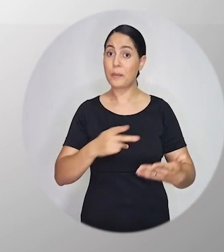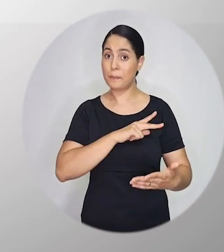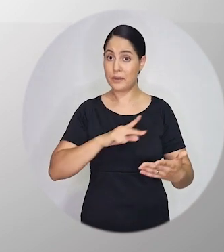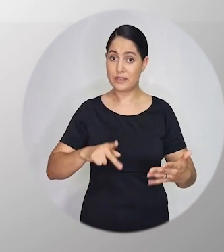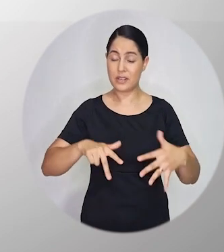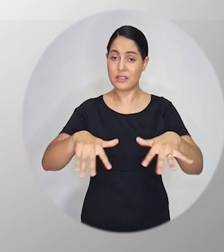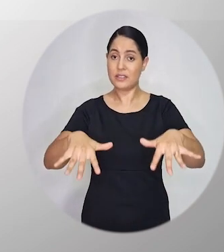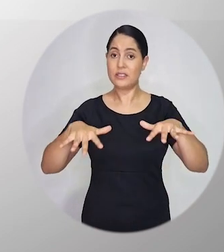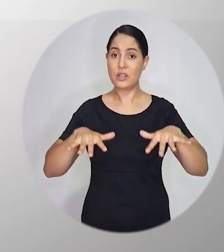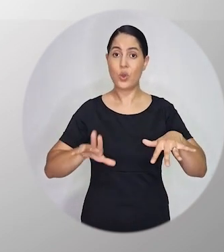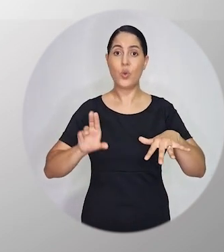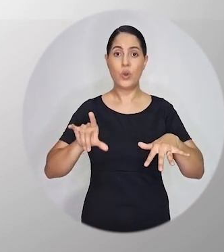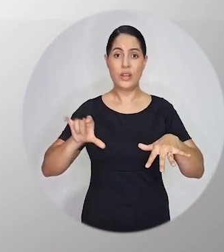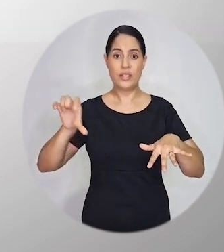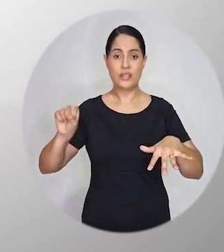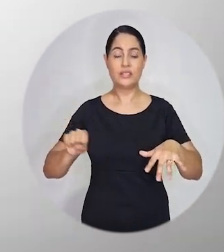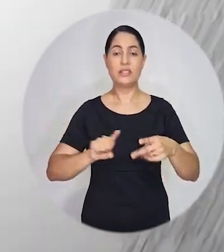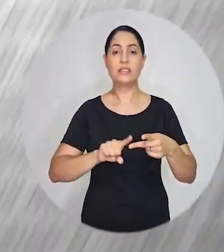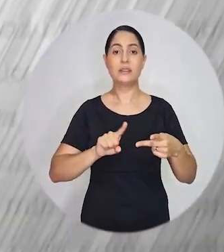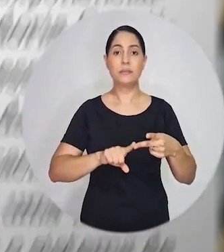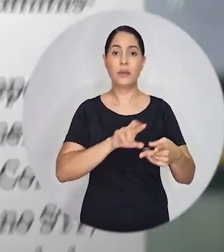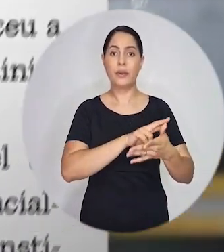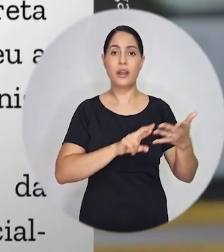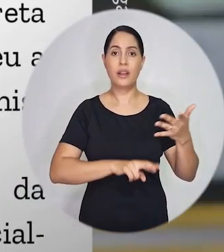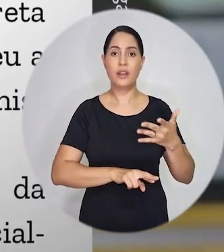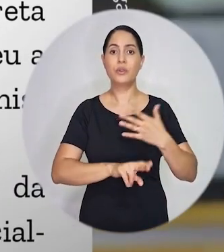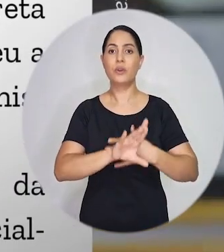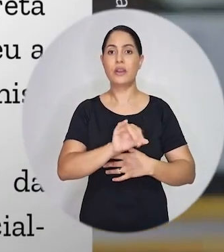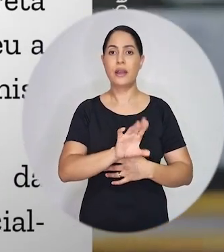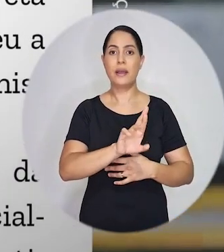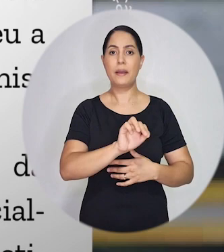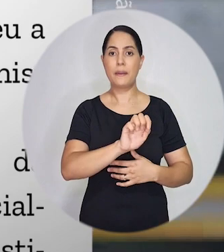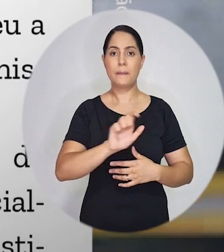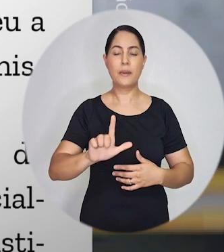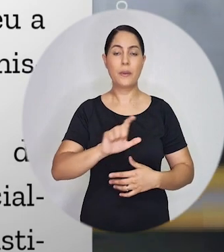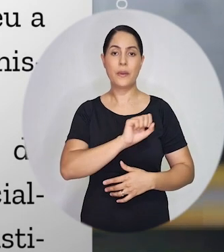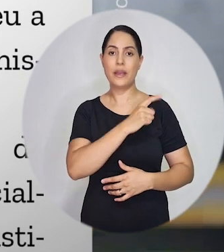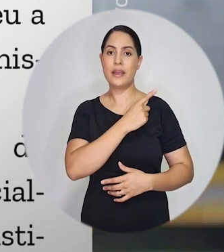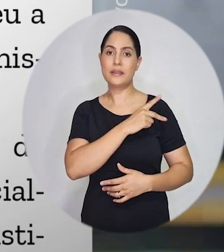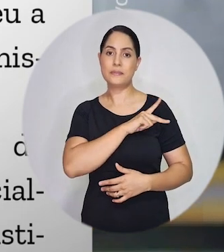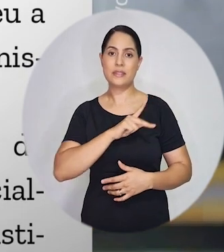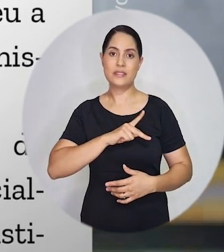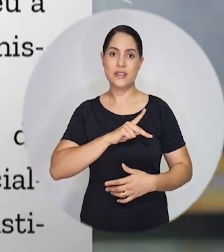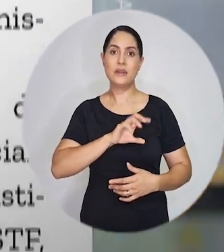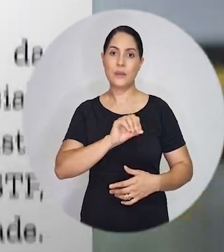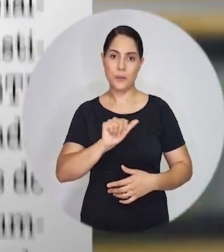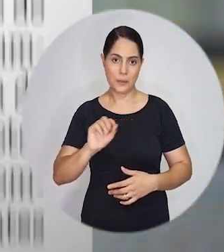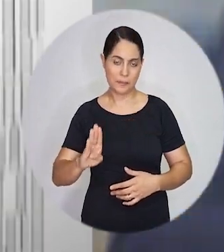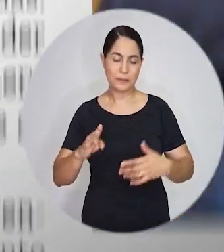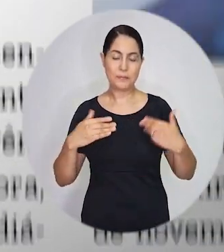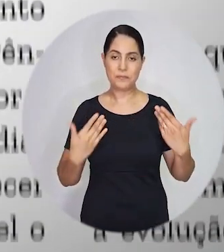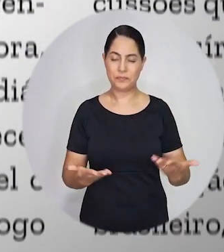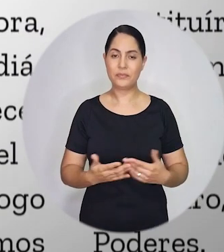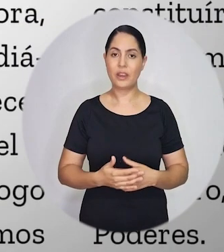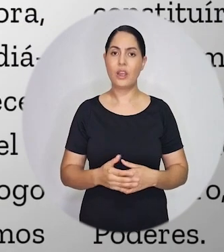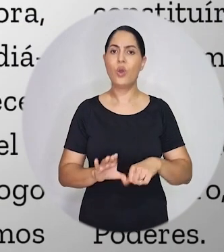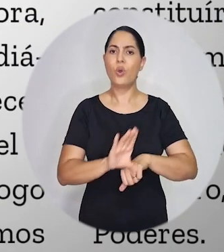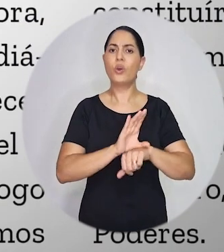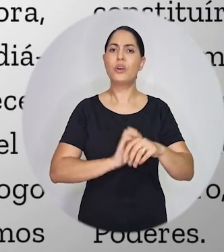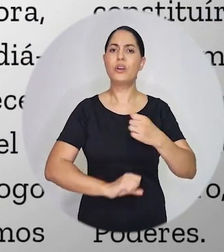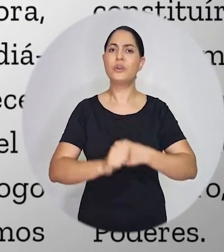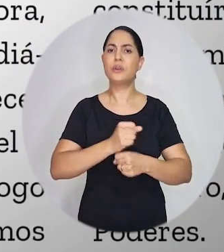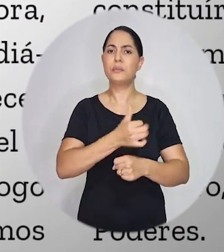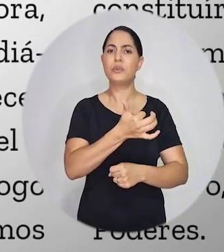presidente da Assembleia, Ulisses Guimarães, e o relator, Bernardo Cabral, ex-presidente da OAB Nacional. A Constituição de